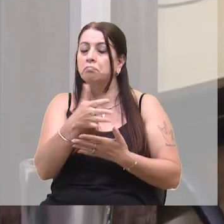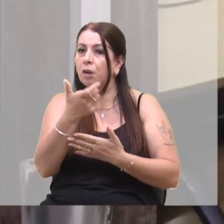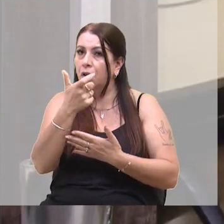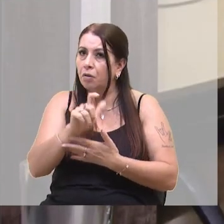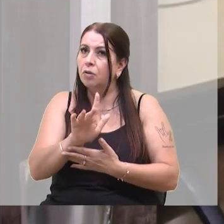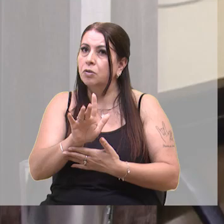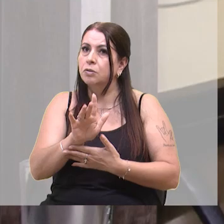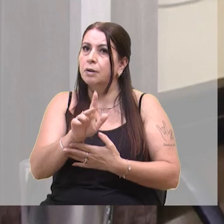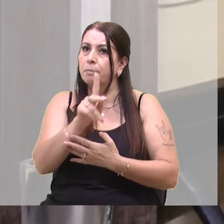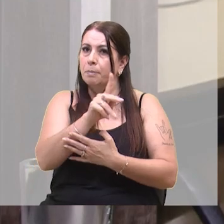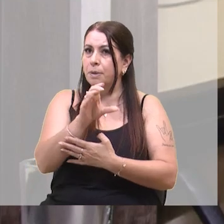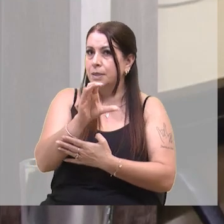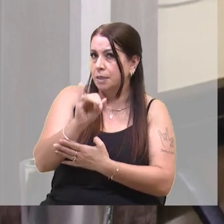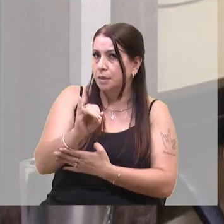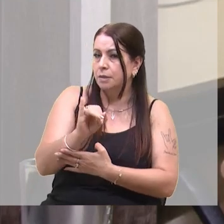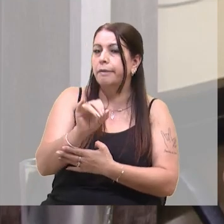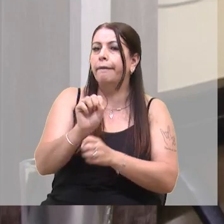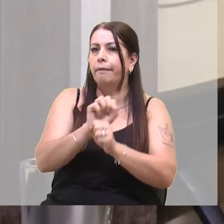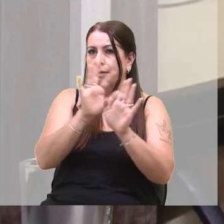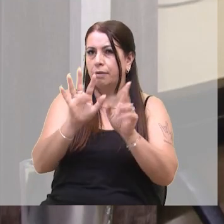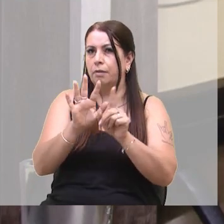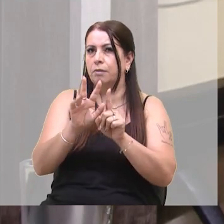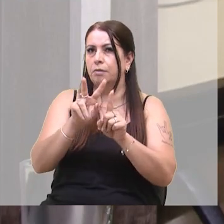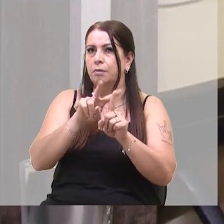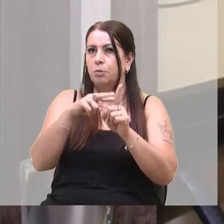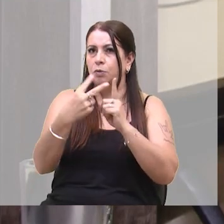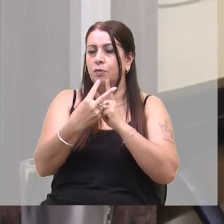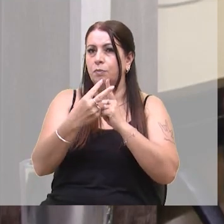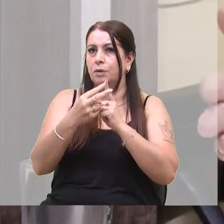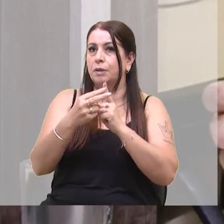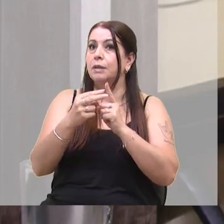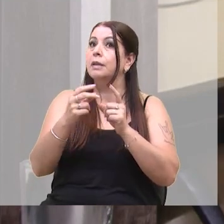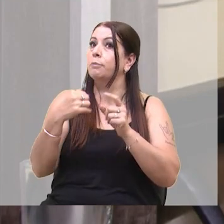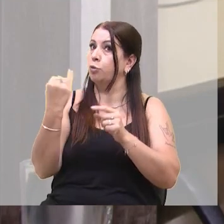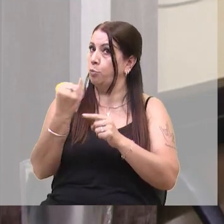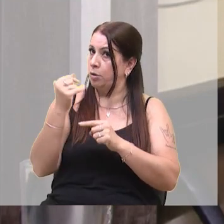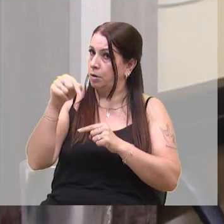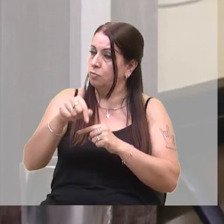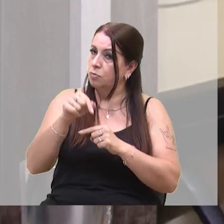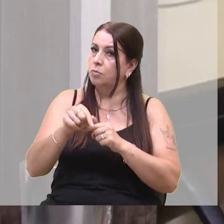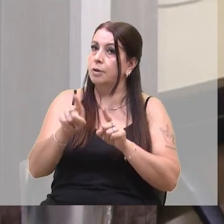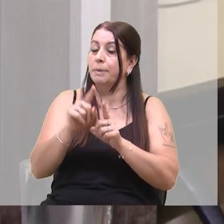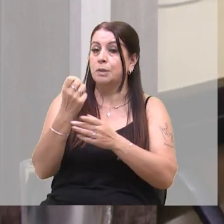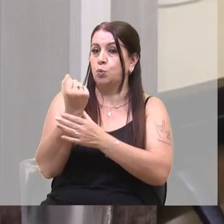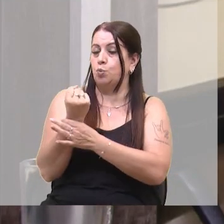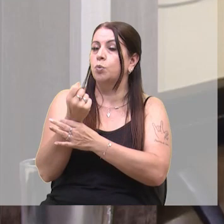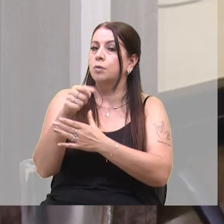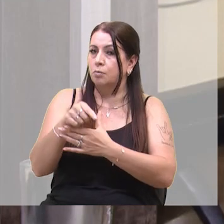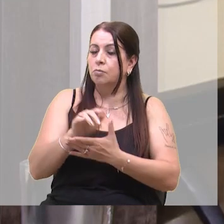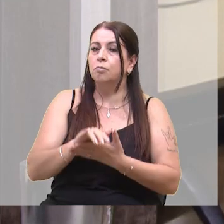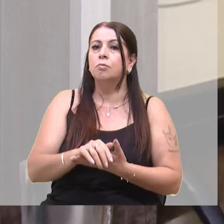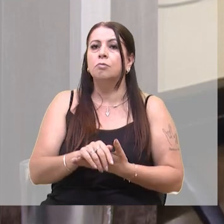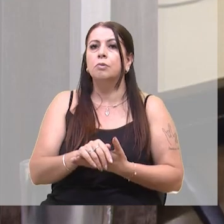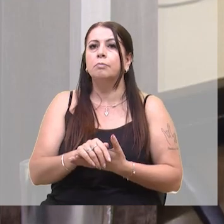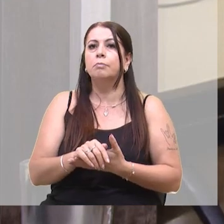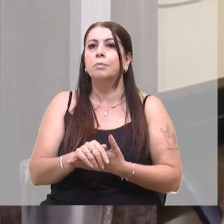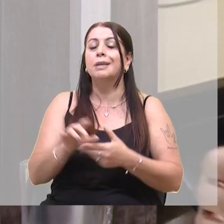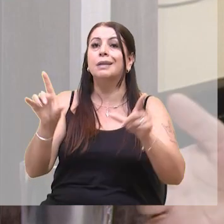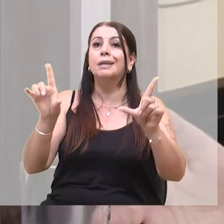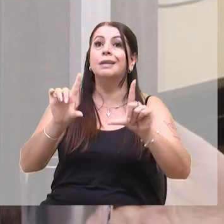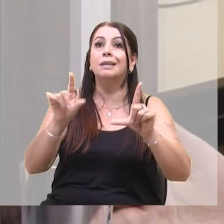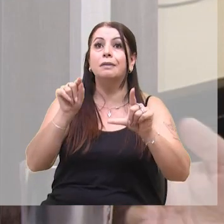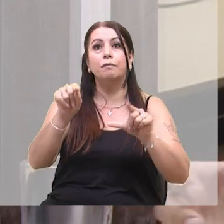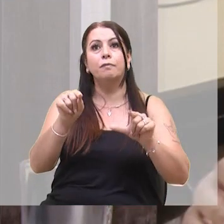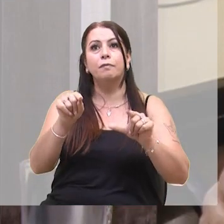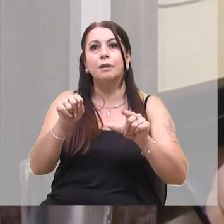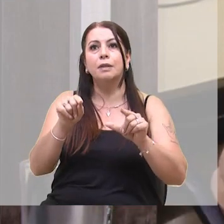vista estrutural. Provavelmente, além do PPCI, que, claro, do ponto de vista estrutural da casa é muito relevante, até por